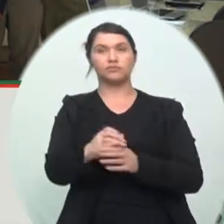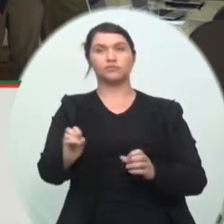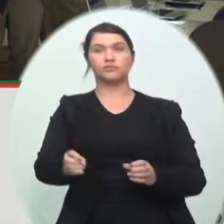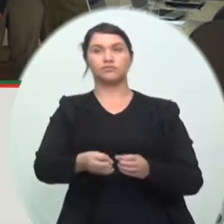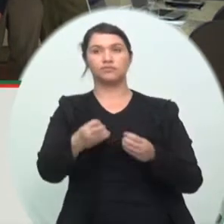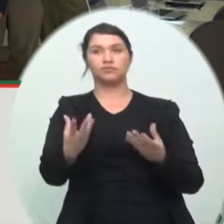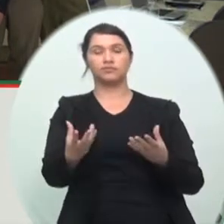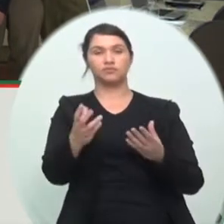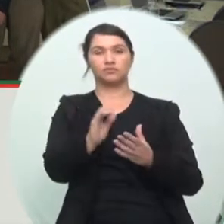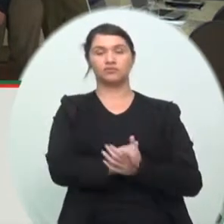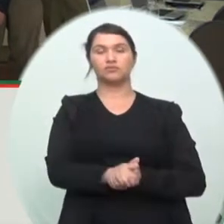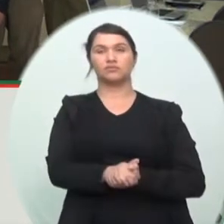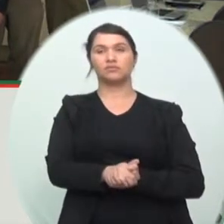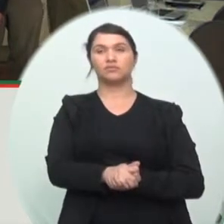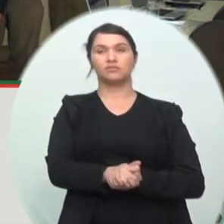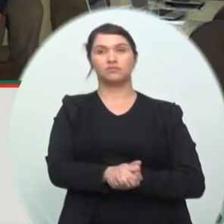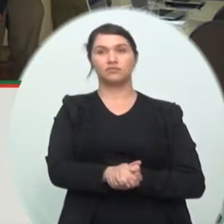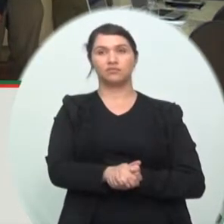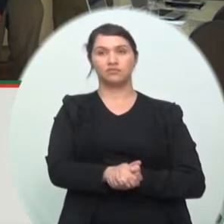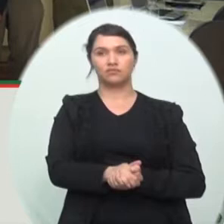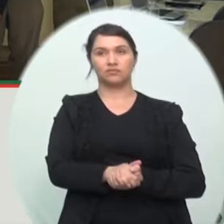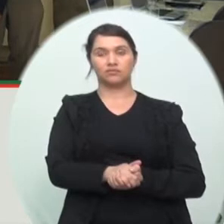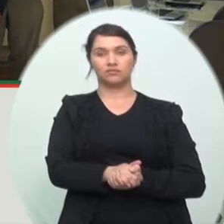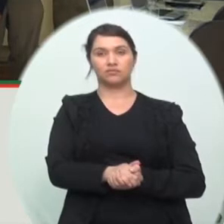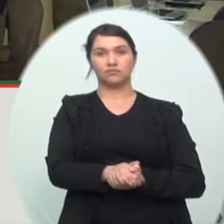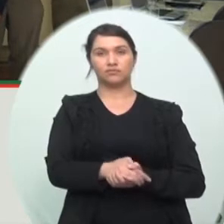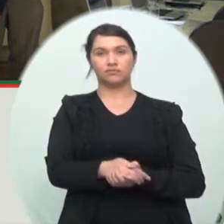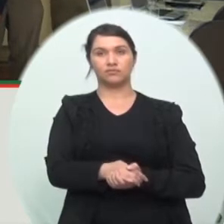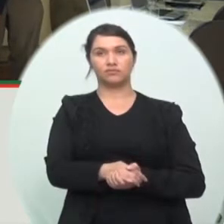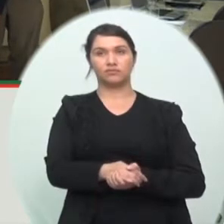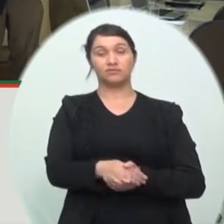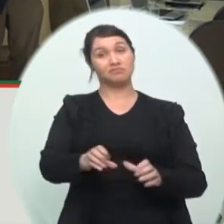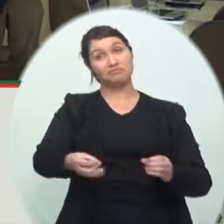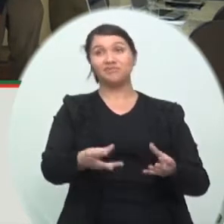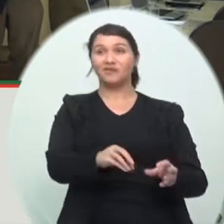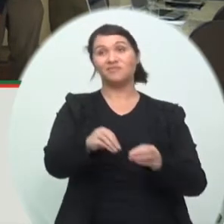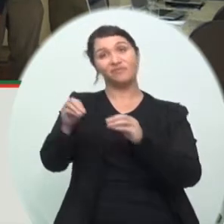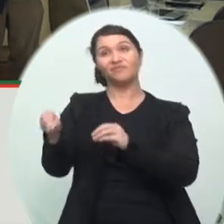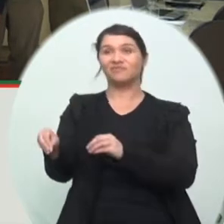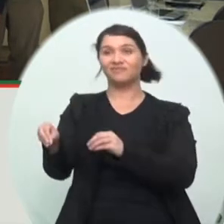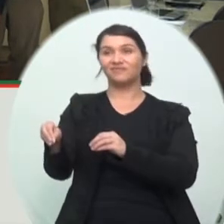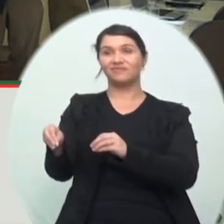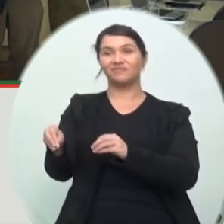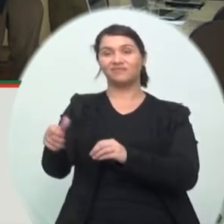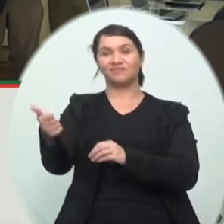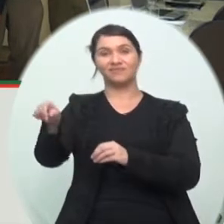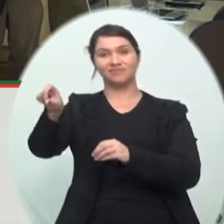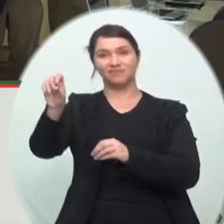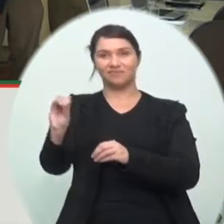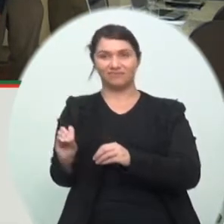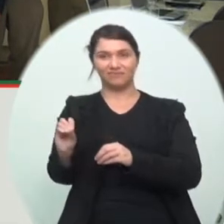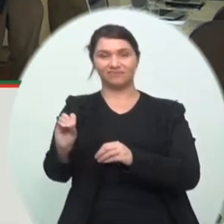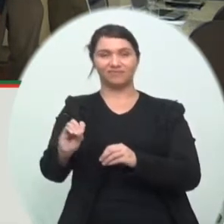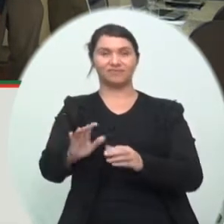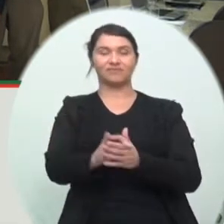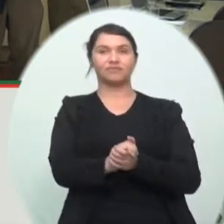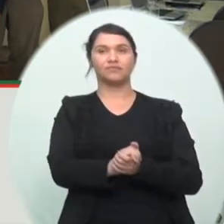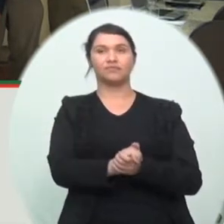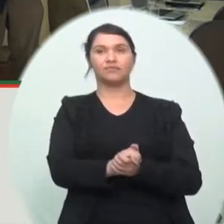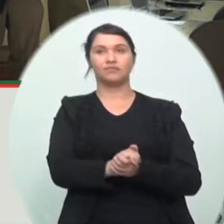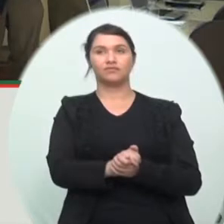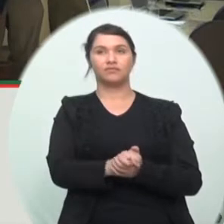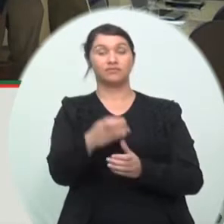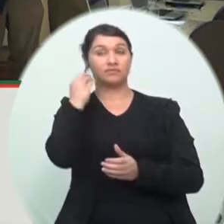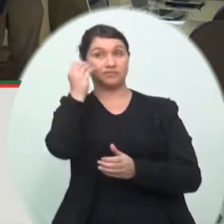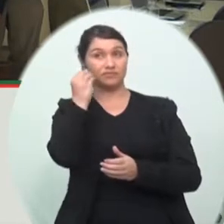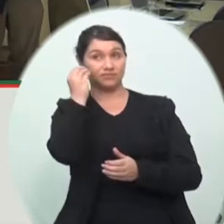independente de qualquer condição, mas voltaria para Criciúma. E vim. Vim para o 190, e eu já estava me